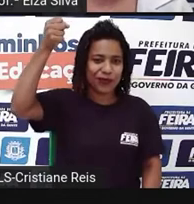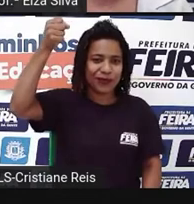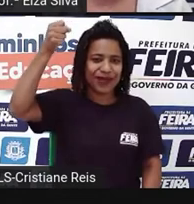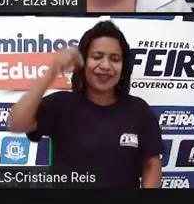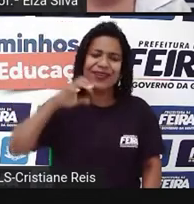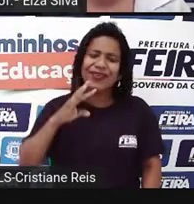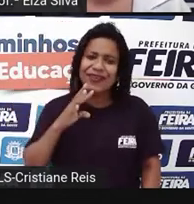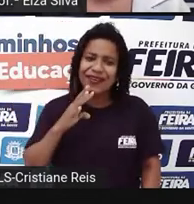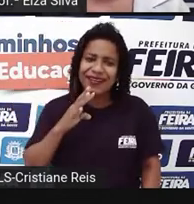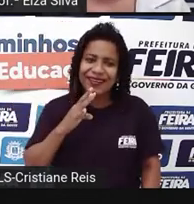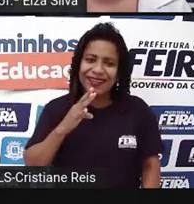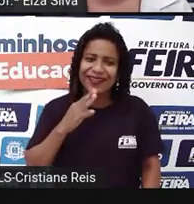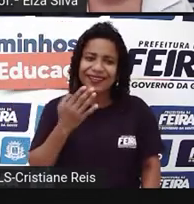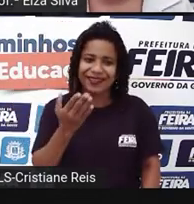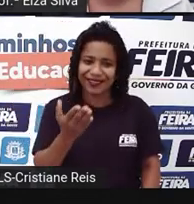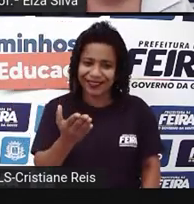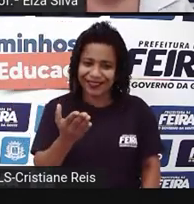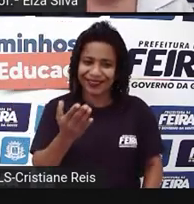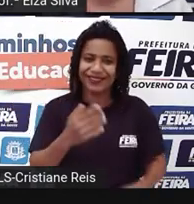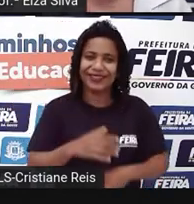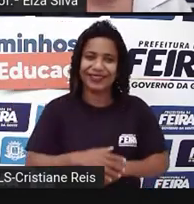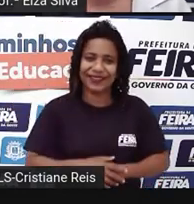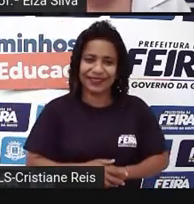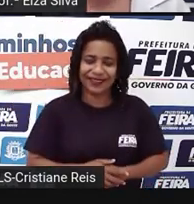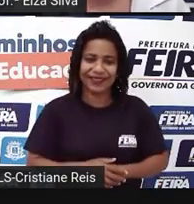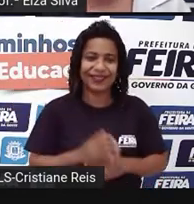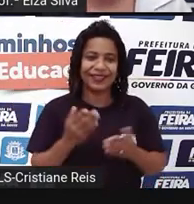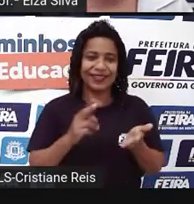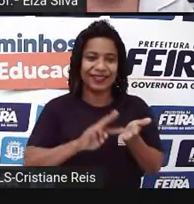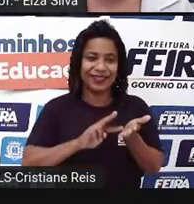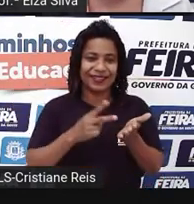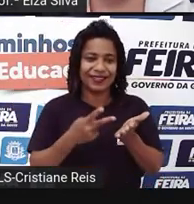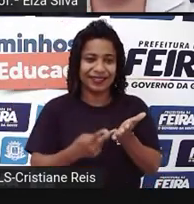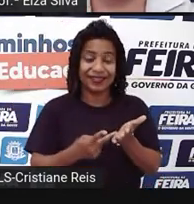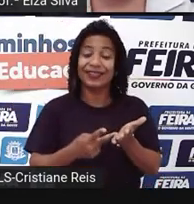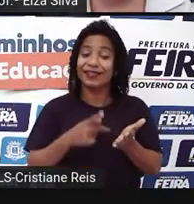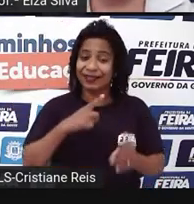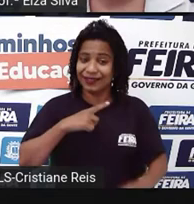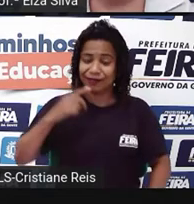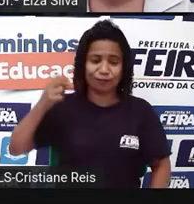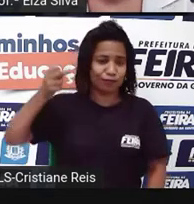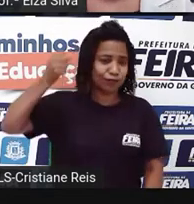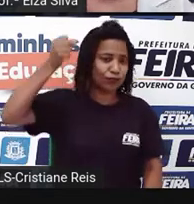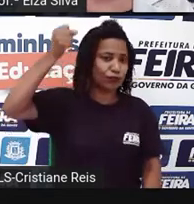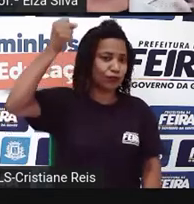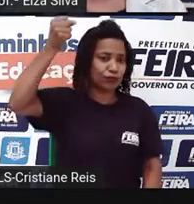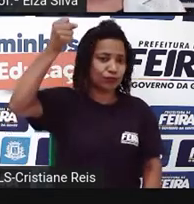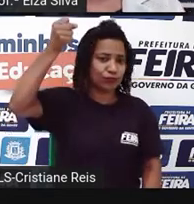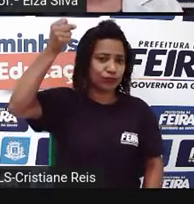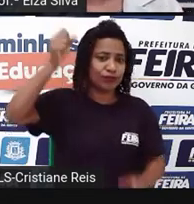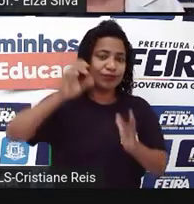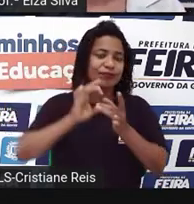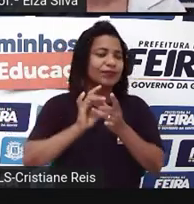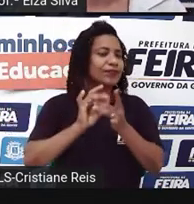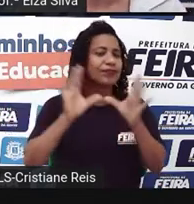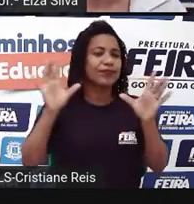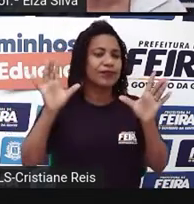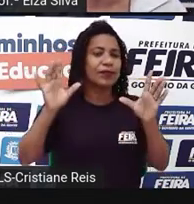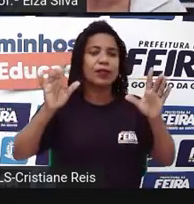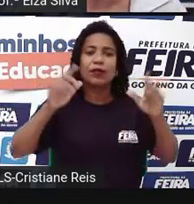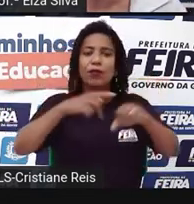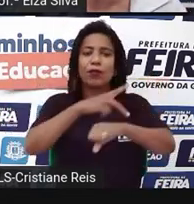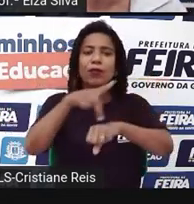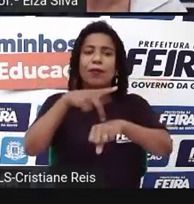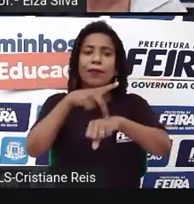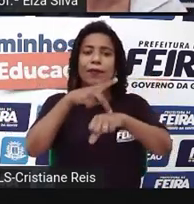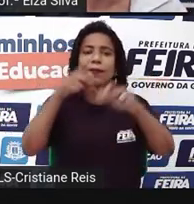of Liberty. Então, The Statue of Liberty, a Estátua da Liberdade. E onde é que essa estátua fica